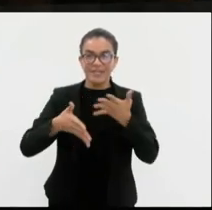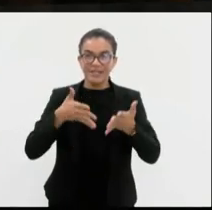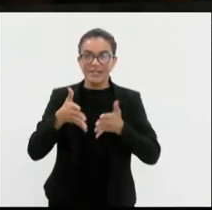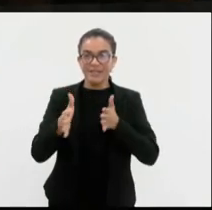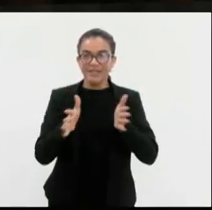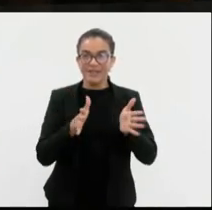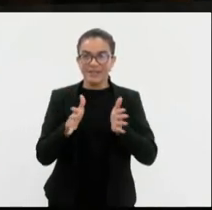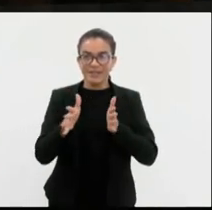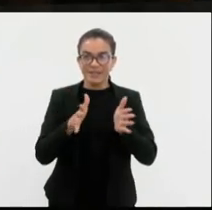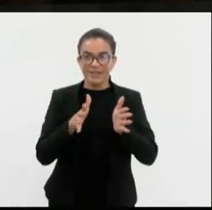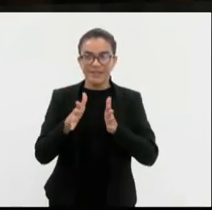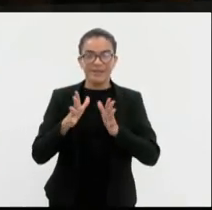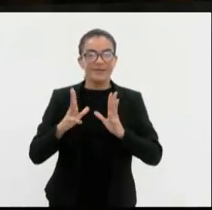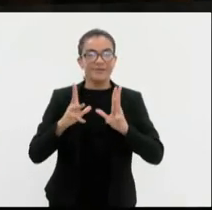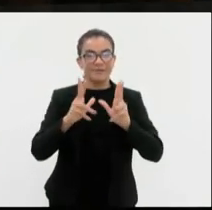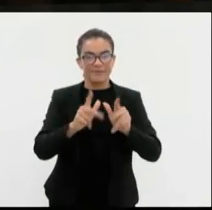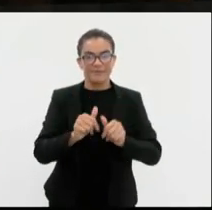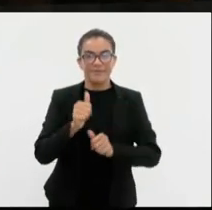aos deficientes